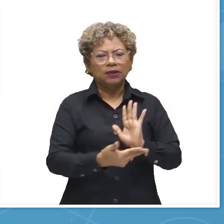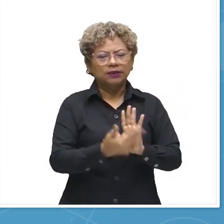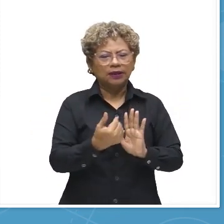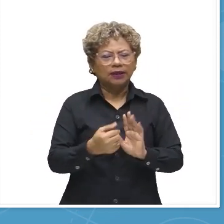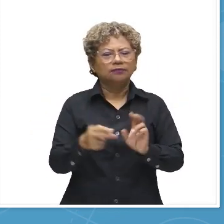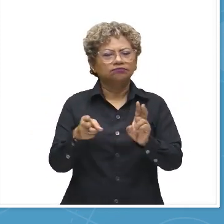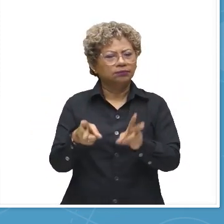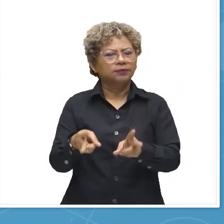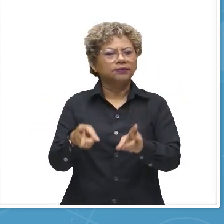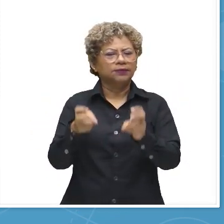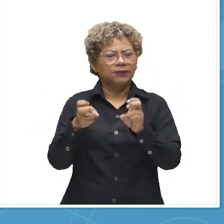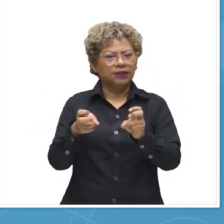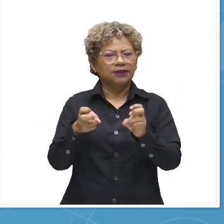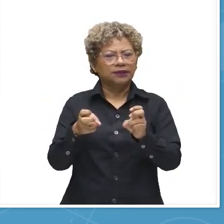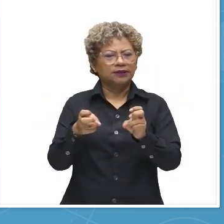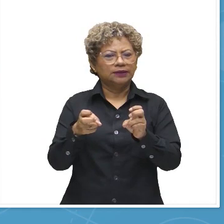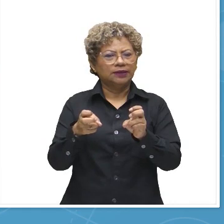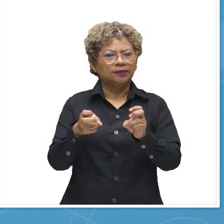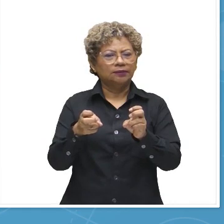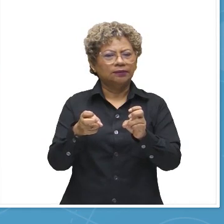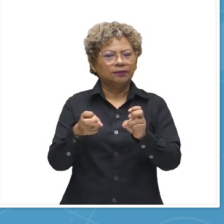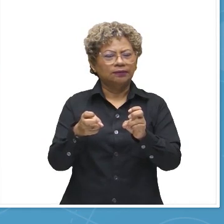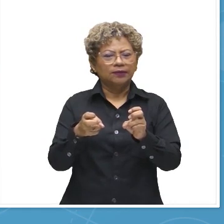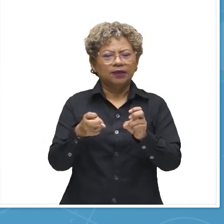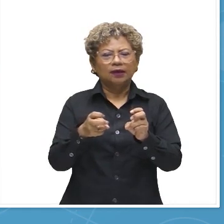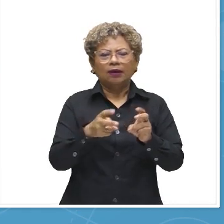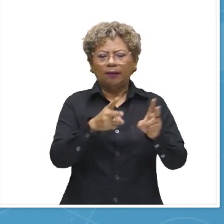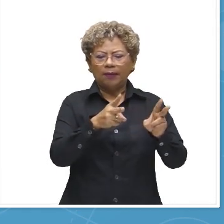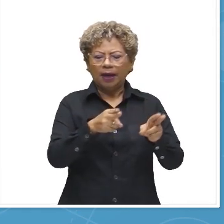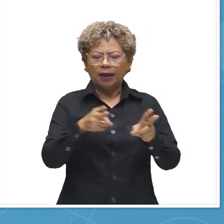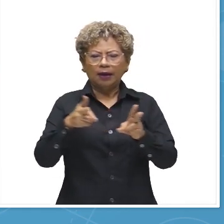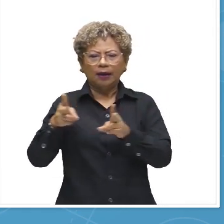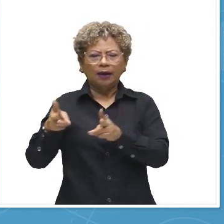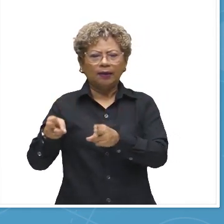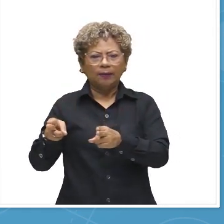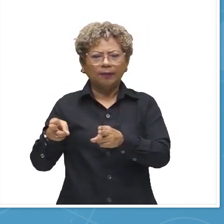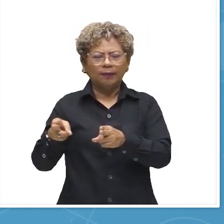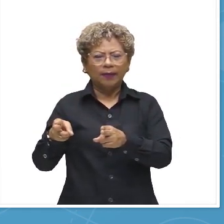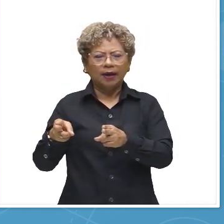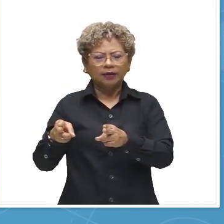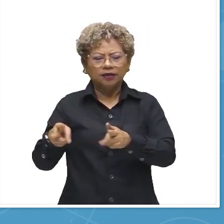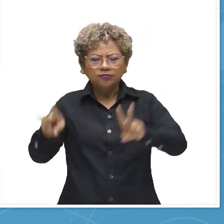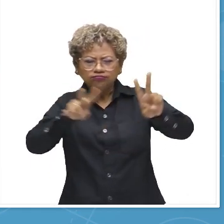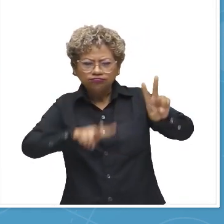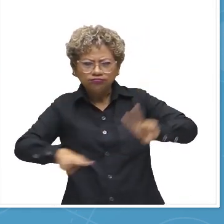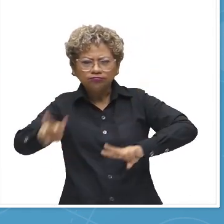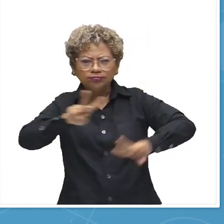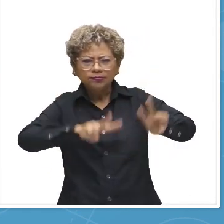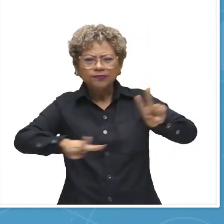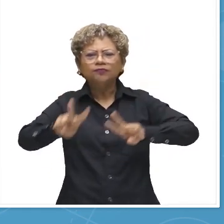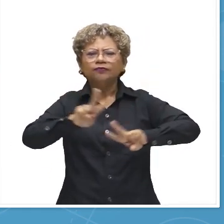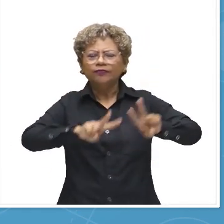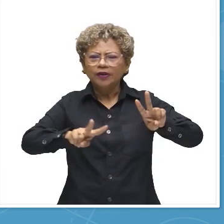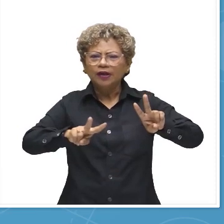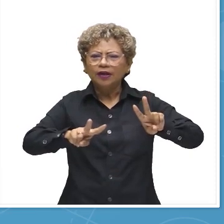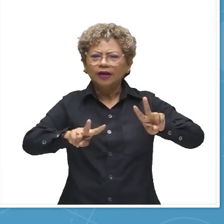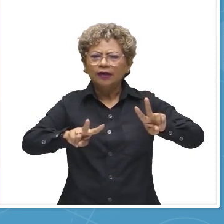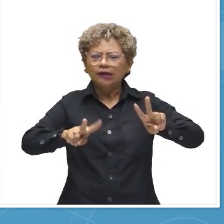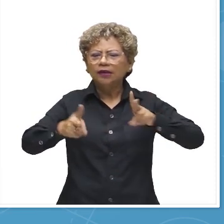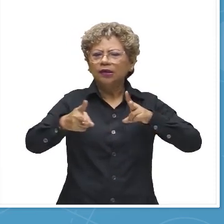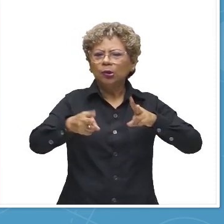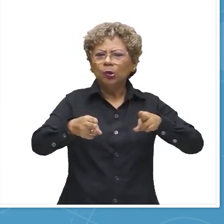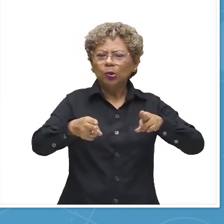essa área é correspondente a essa, que corresponde a essa. Visualmente a gente vê que é a mesma área, apesar de